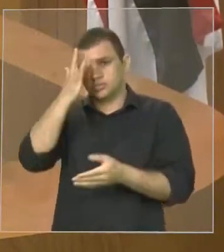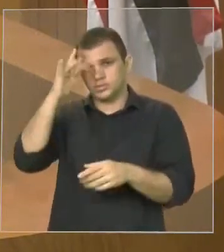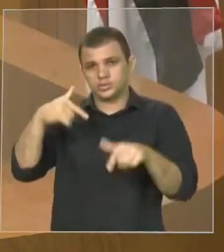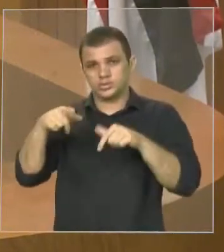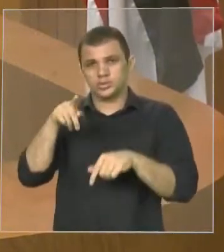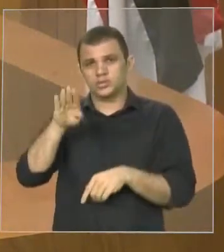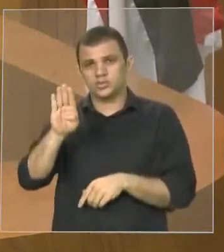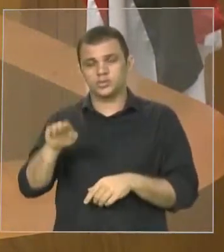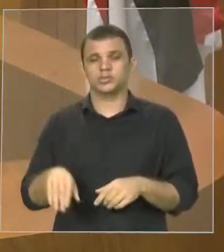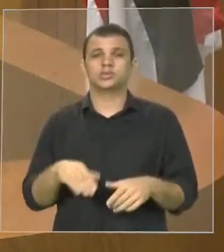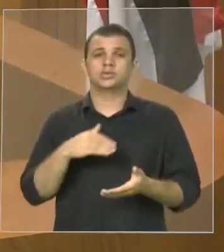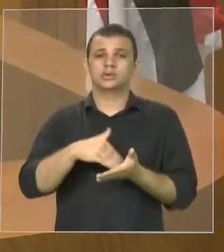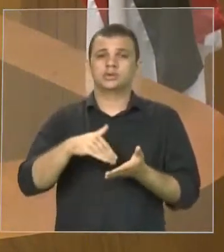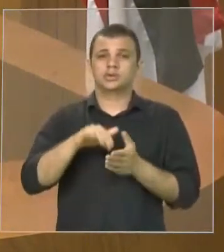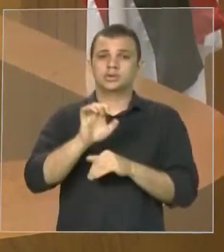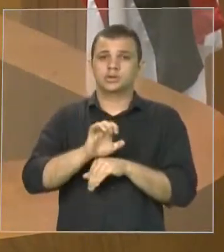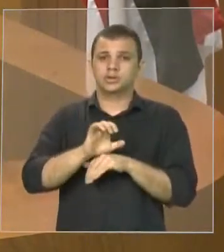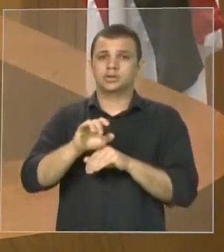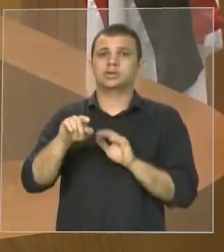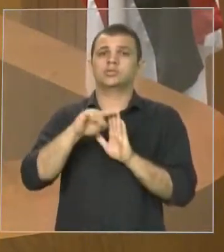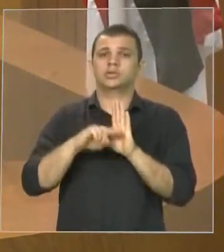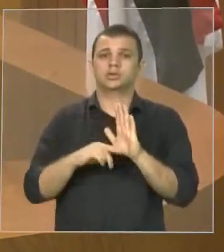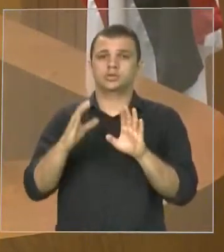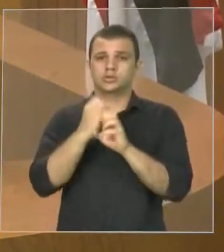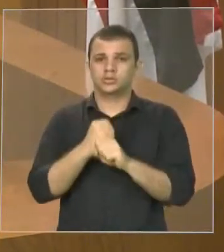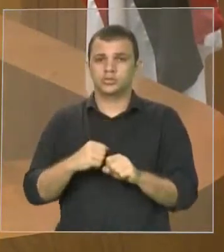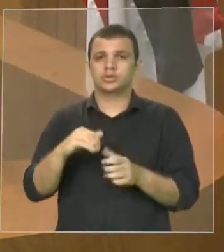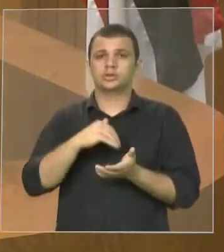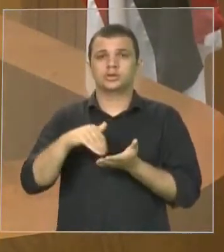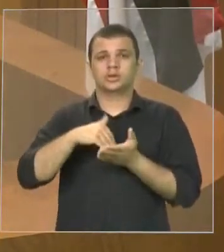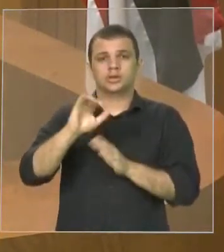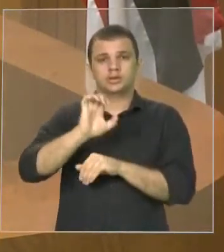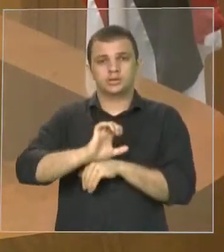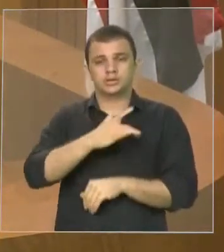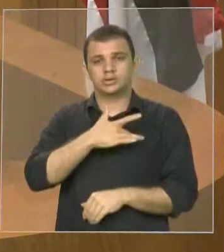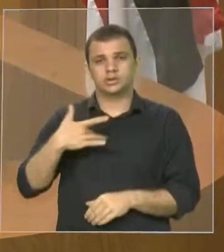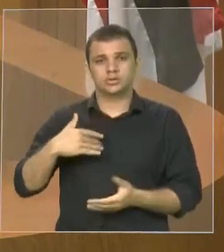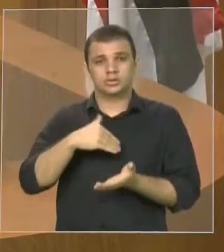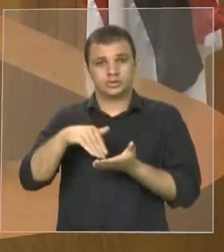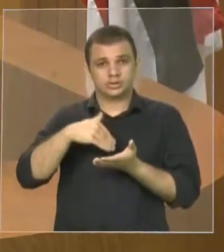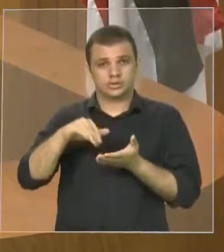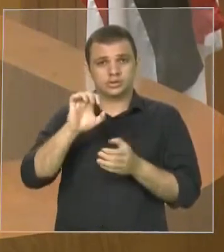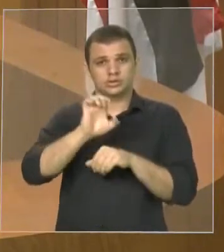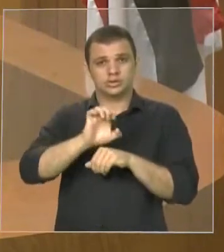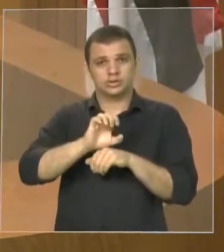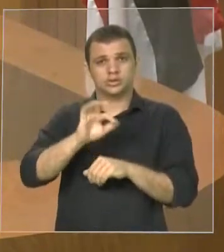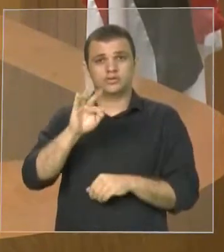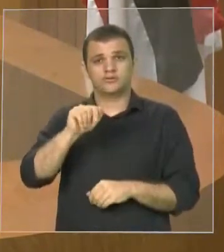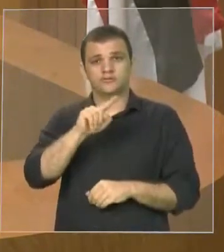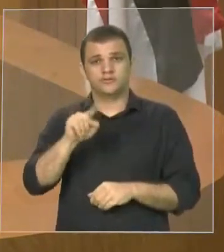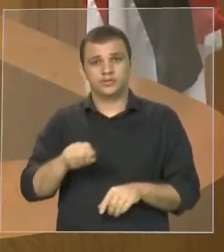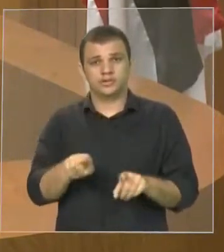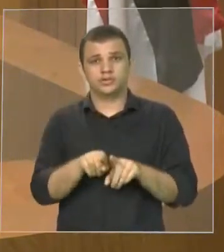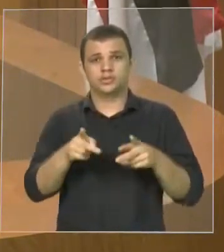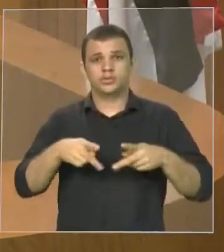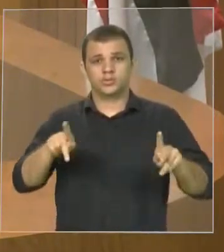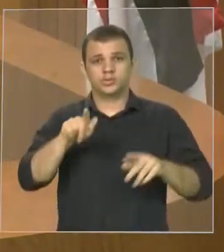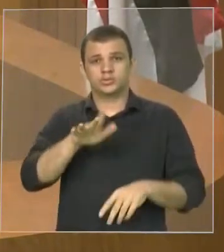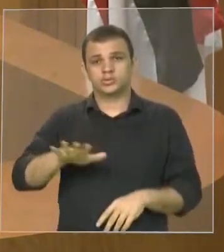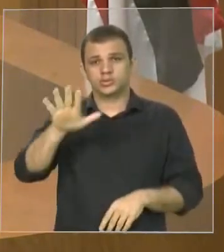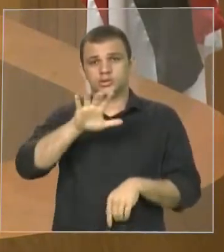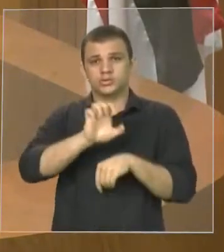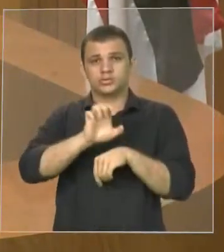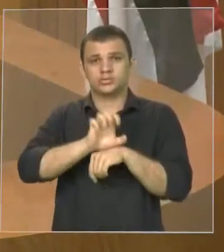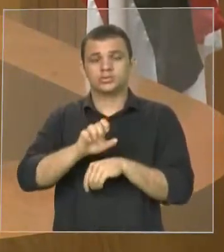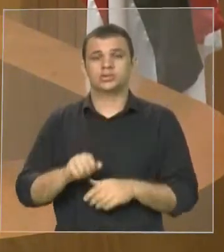Orçamento, secretário de Estado da Saúde, secretário de Estado da Fazenda, procurador-geral do Estado. E aí vem o que nós